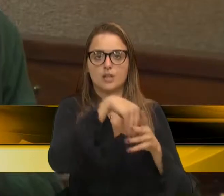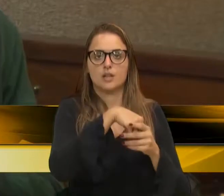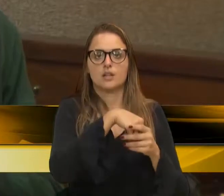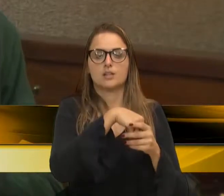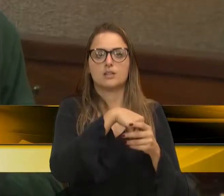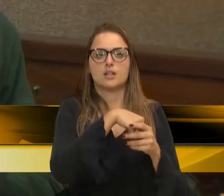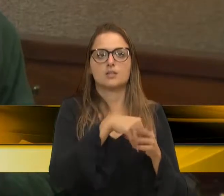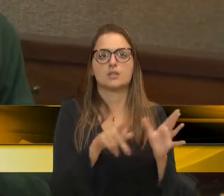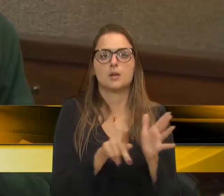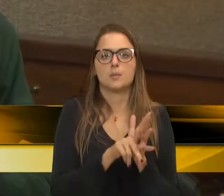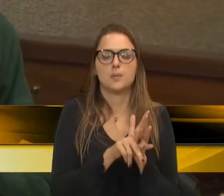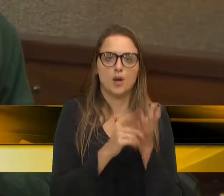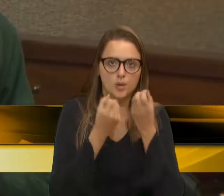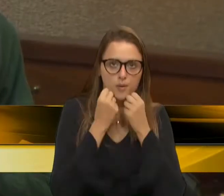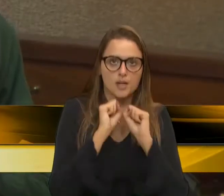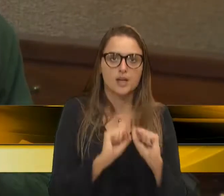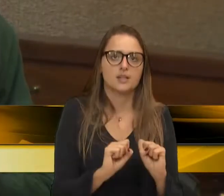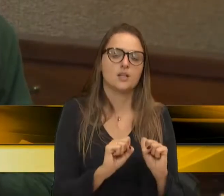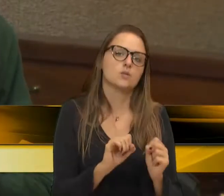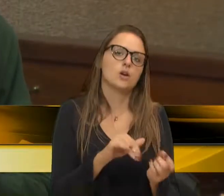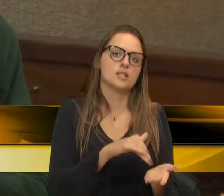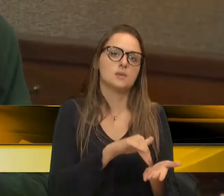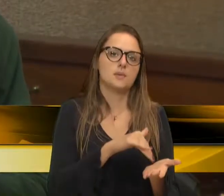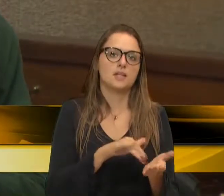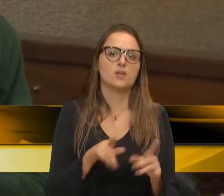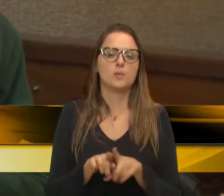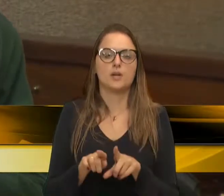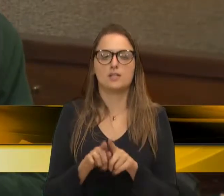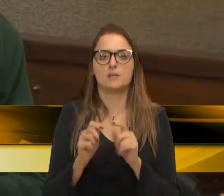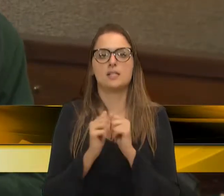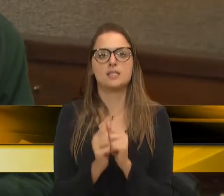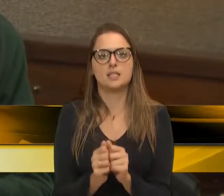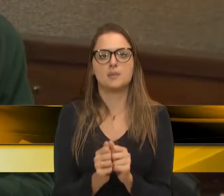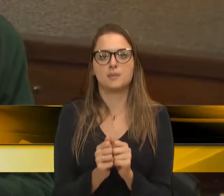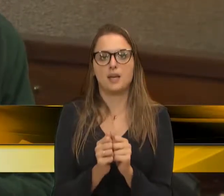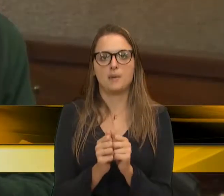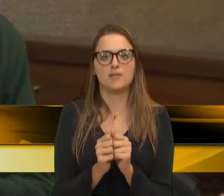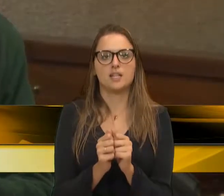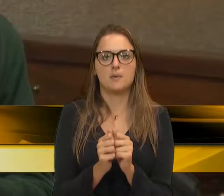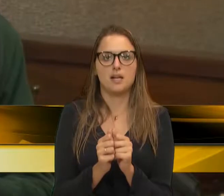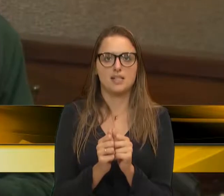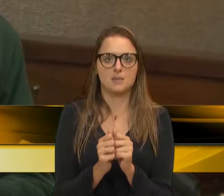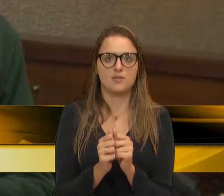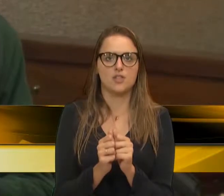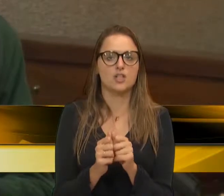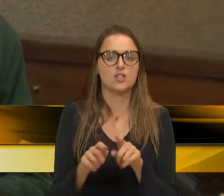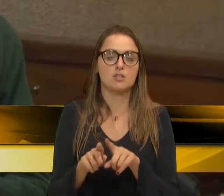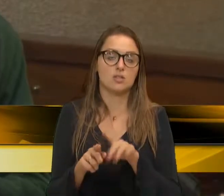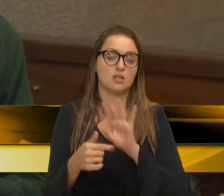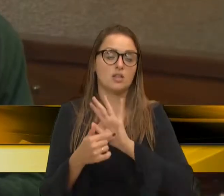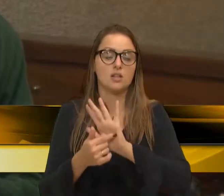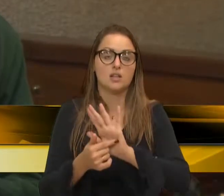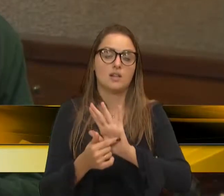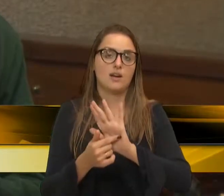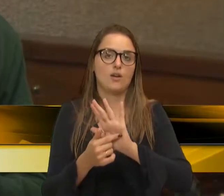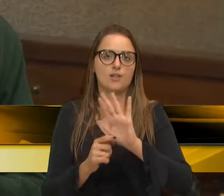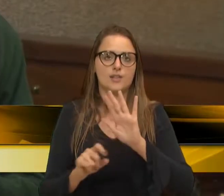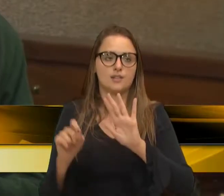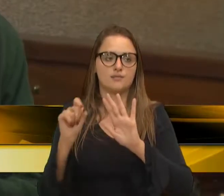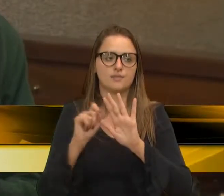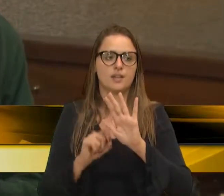própria secretaria desconfortáveis com essa situação, porque eles veem que são picuinhas às vezes. Nós não estamos